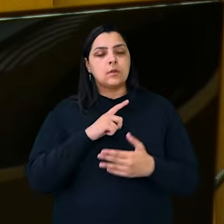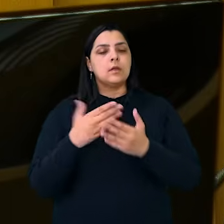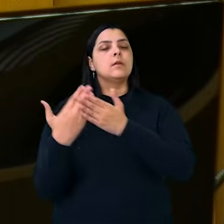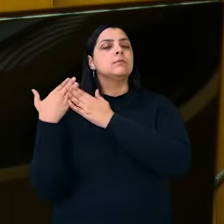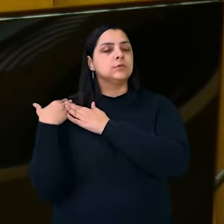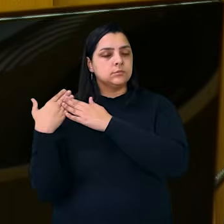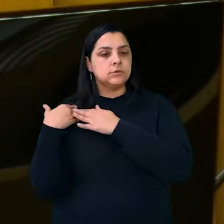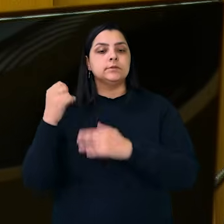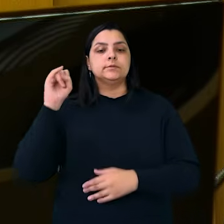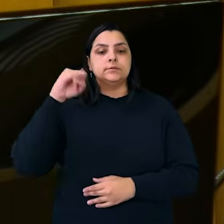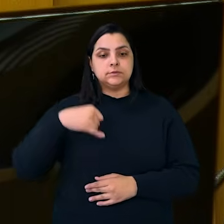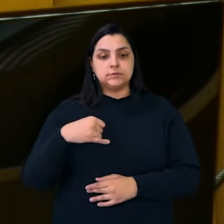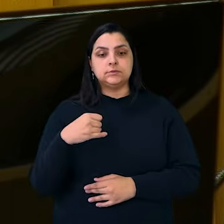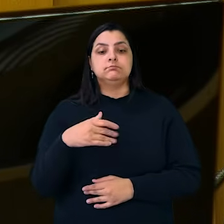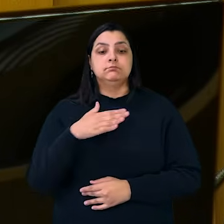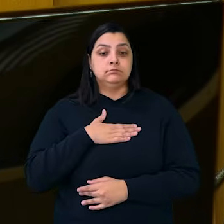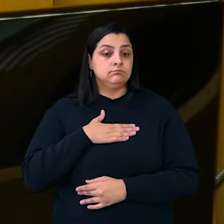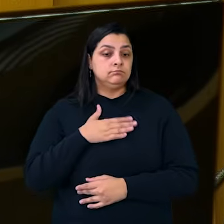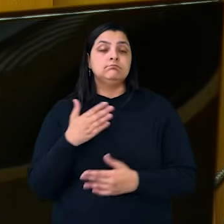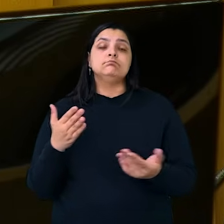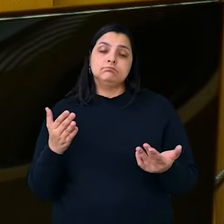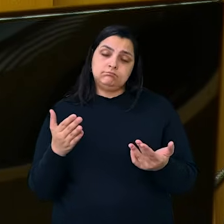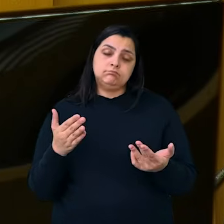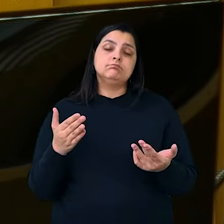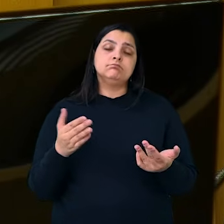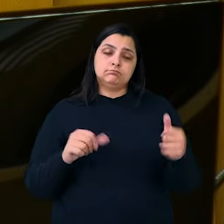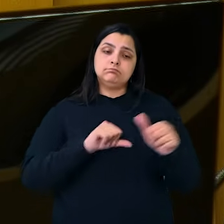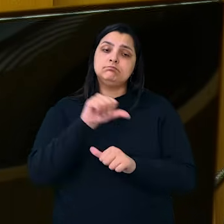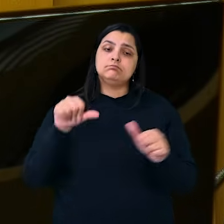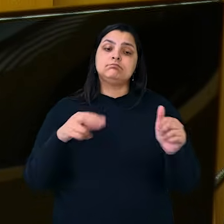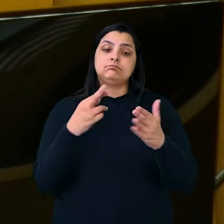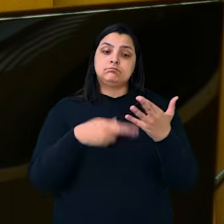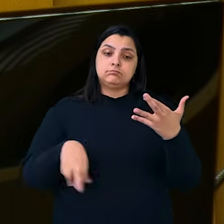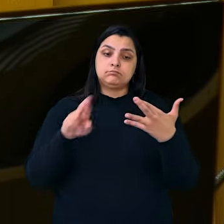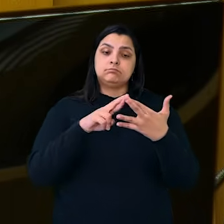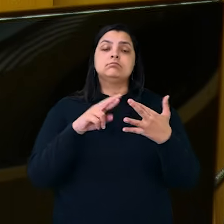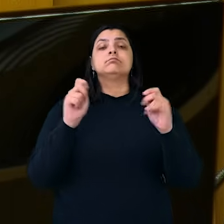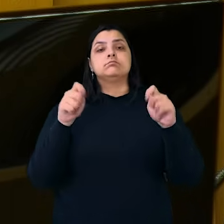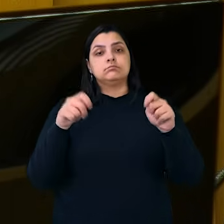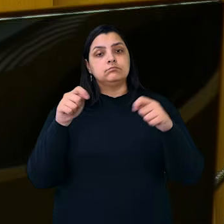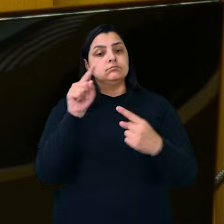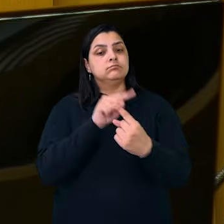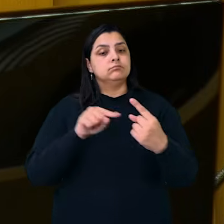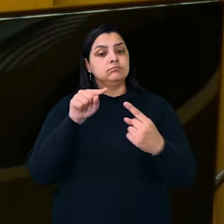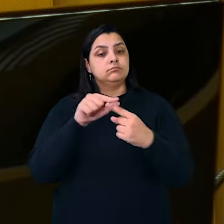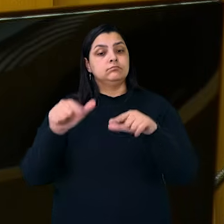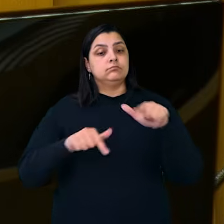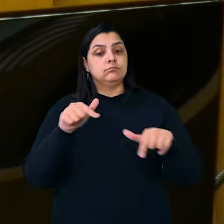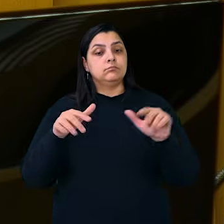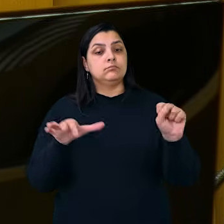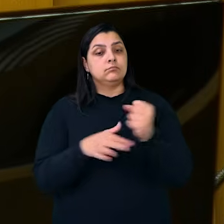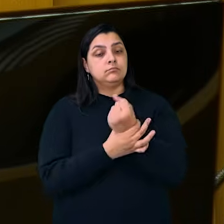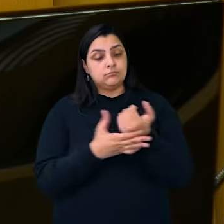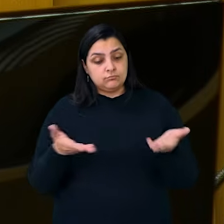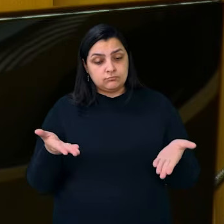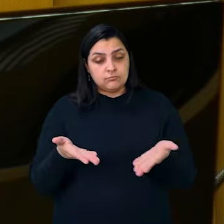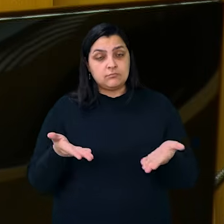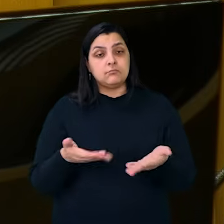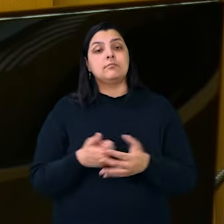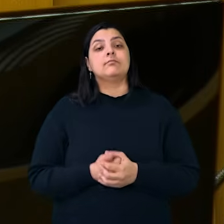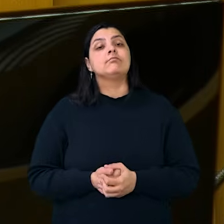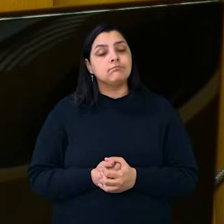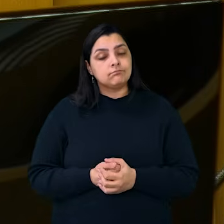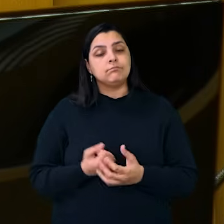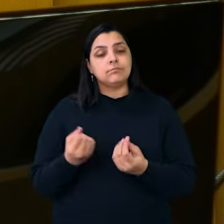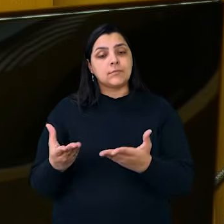a responsabilidade, por isso a reforma para mim é totalmente cabível e é um recurso que bem espelha o objetivo do trabalho seguro esse ano, que